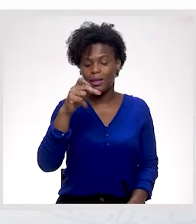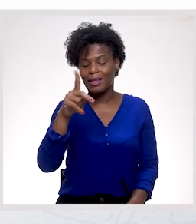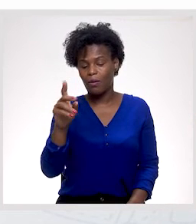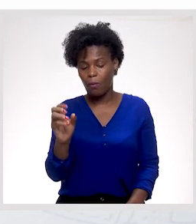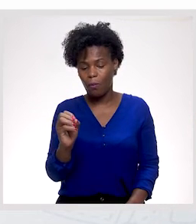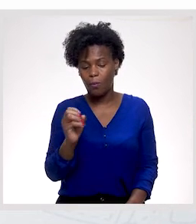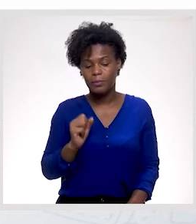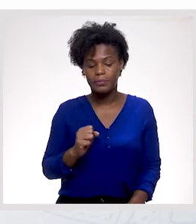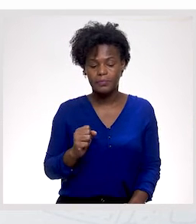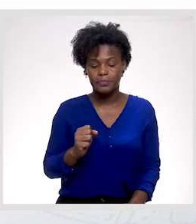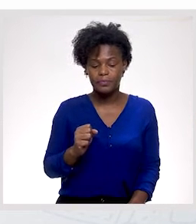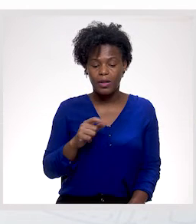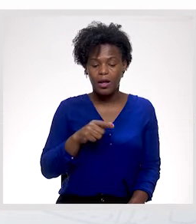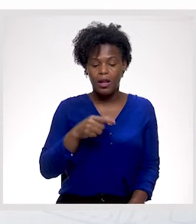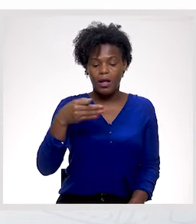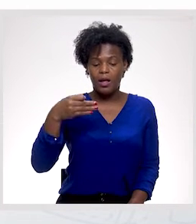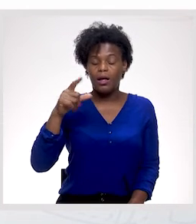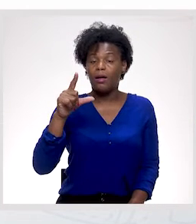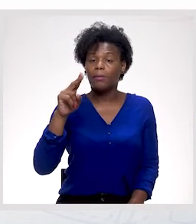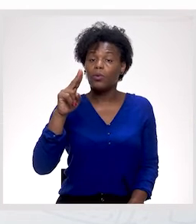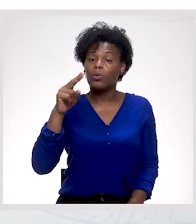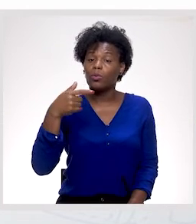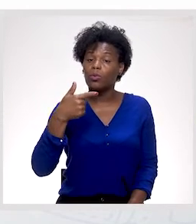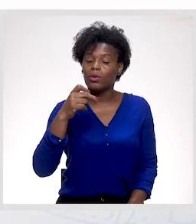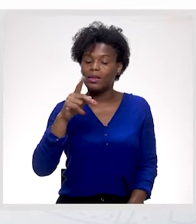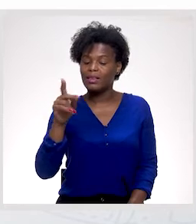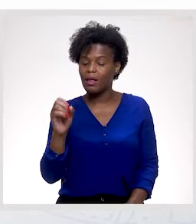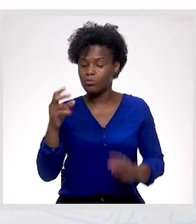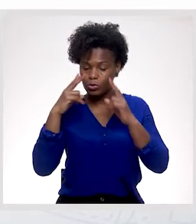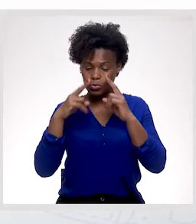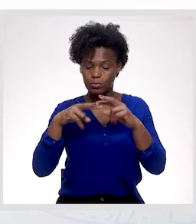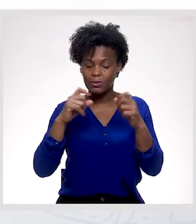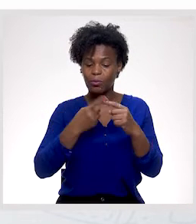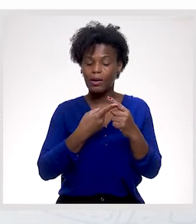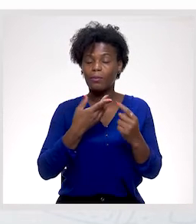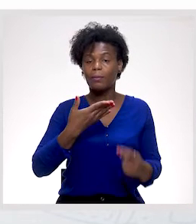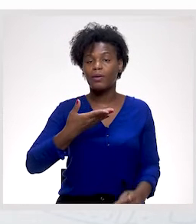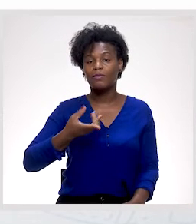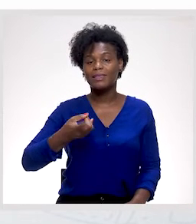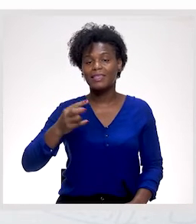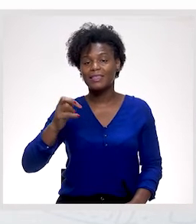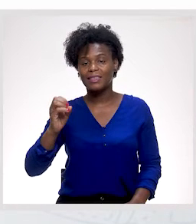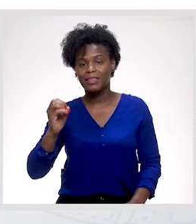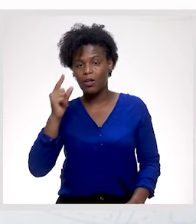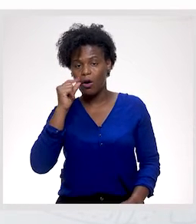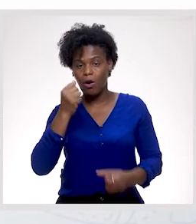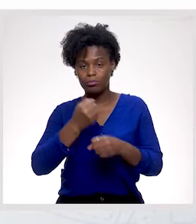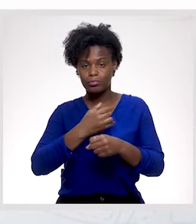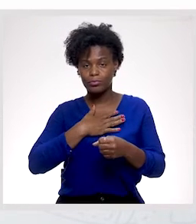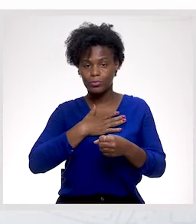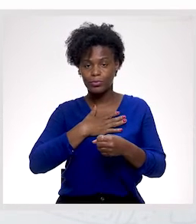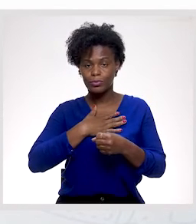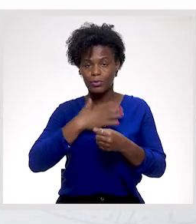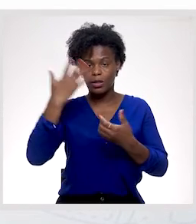O Plutão, que foi descoberto em 1930 pelo astrônomo norte-americano